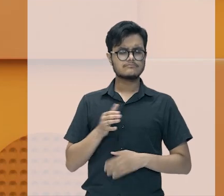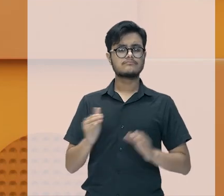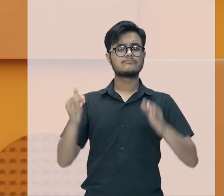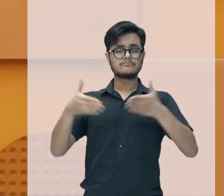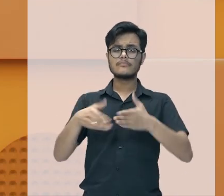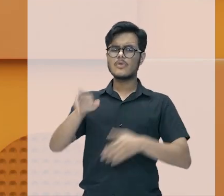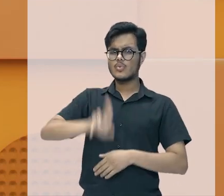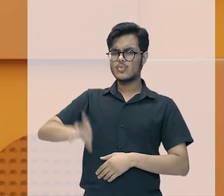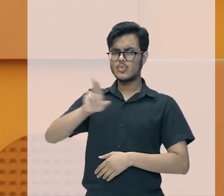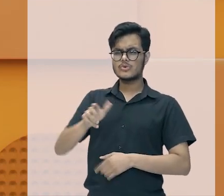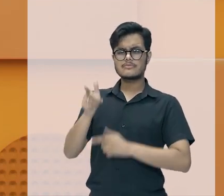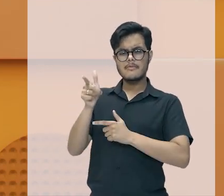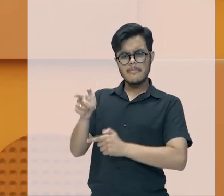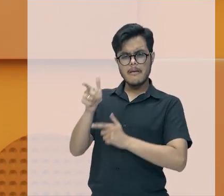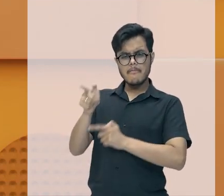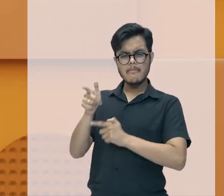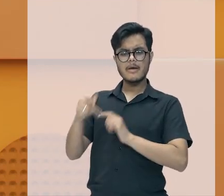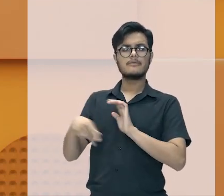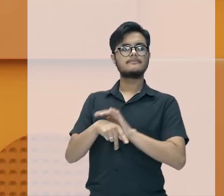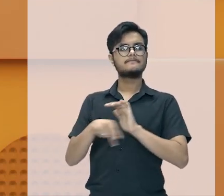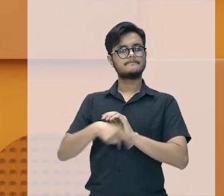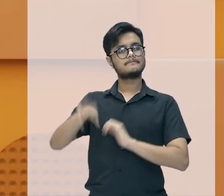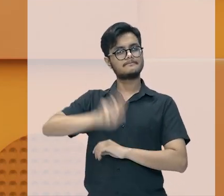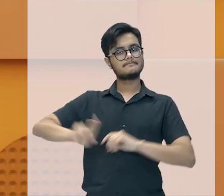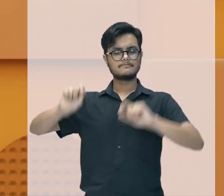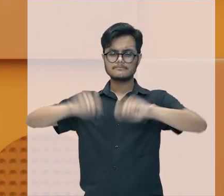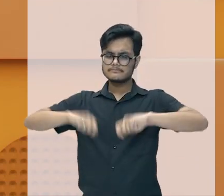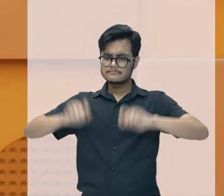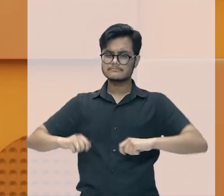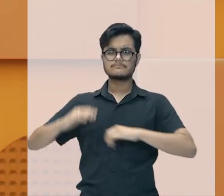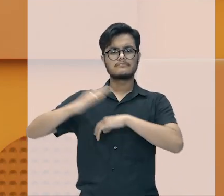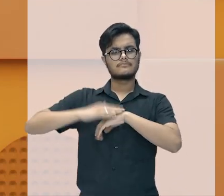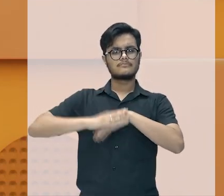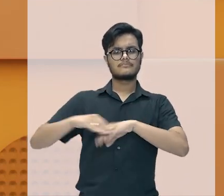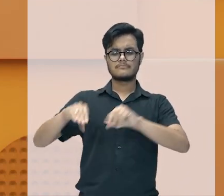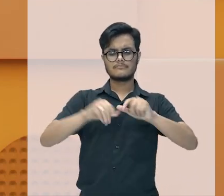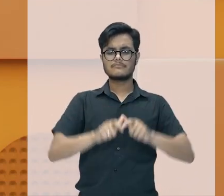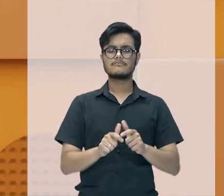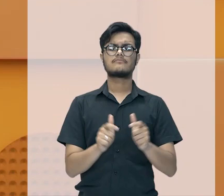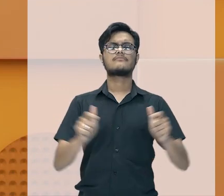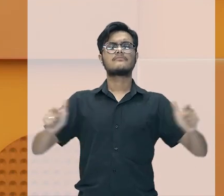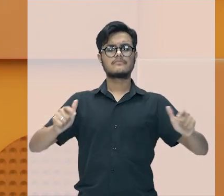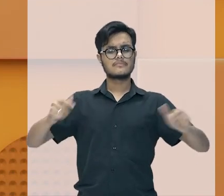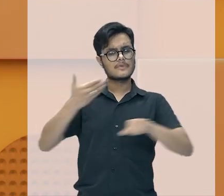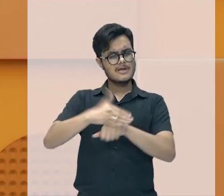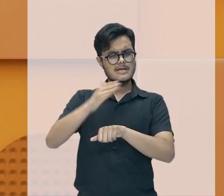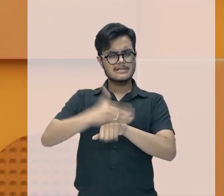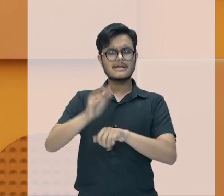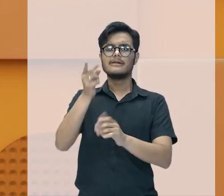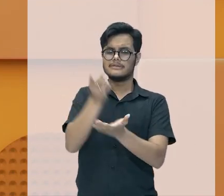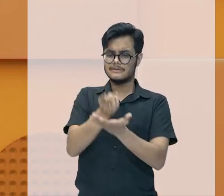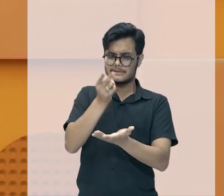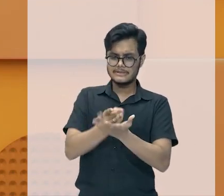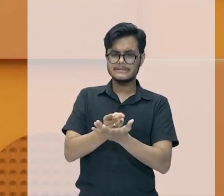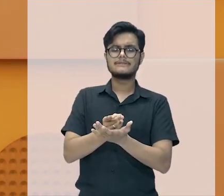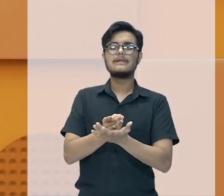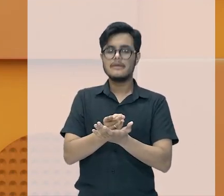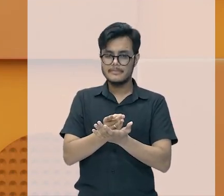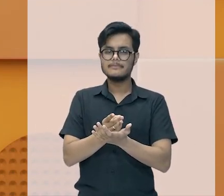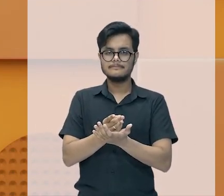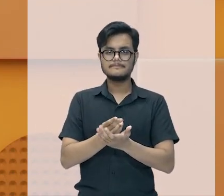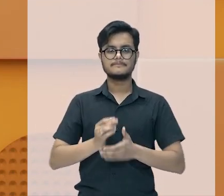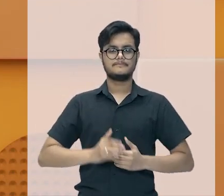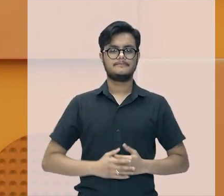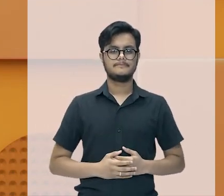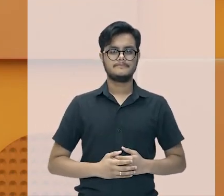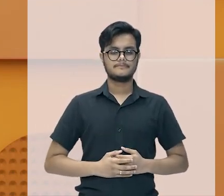de armas. Quando eram detentores de maiores extensões de terras, podiam dedicar-se inteiramente ao treinamento e aos